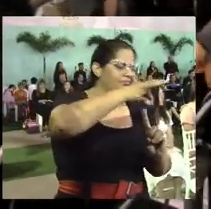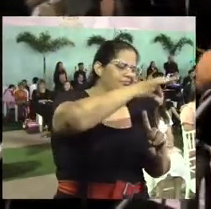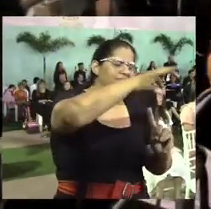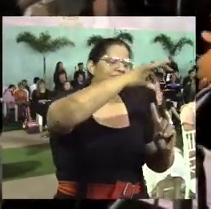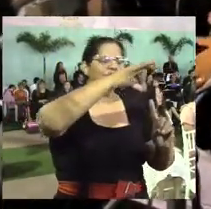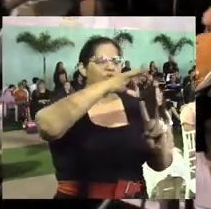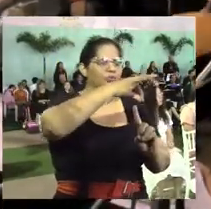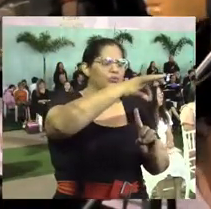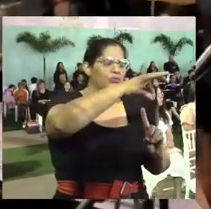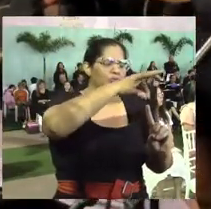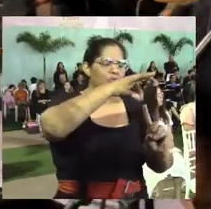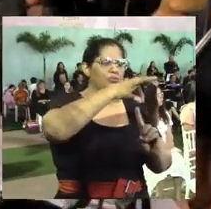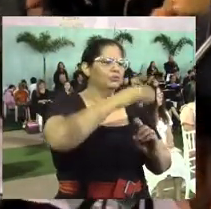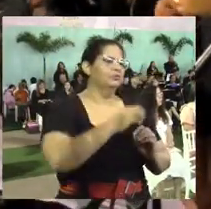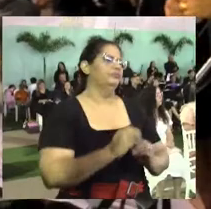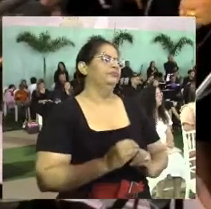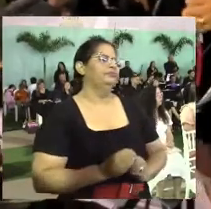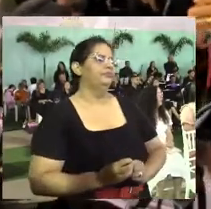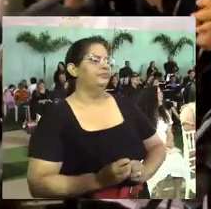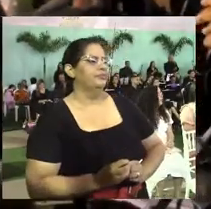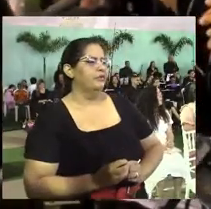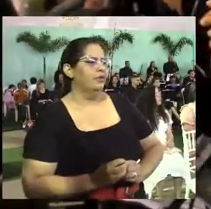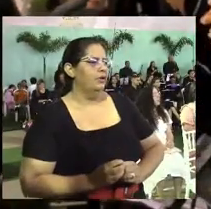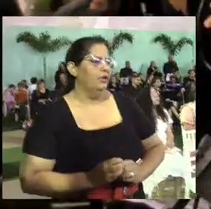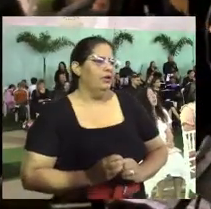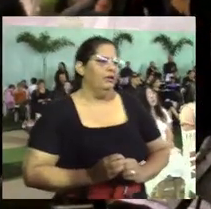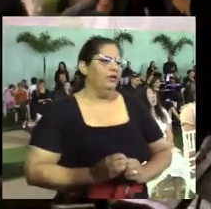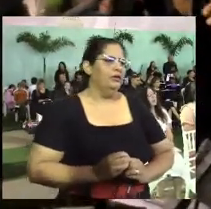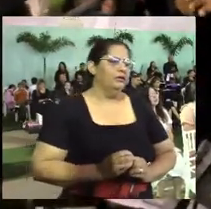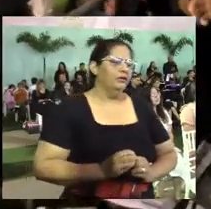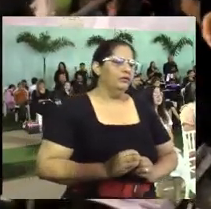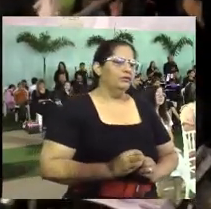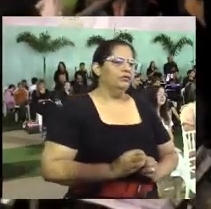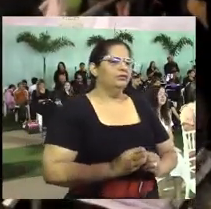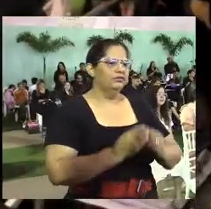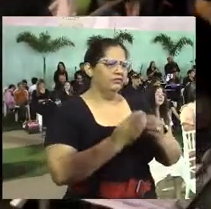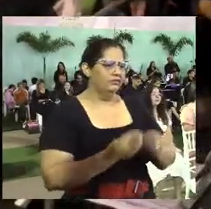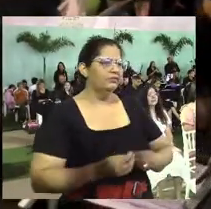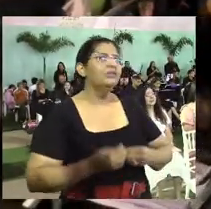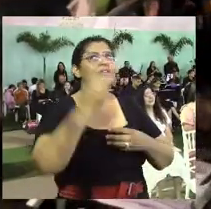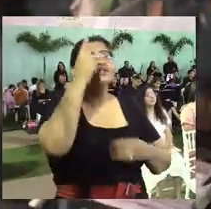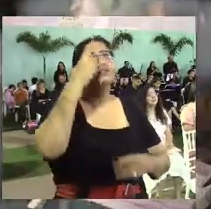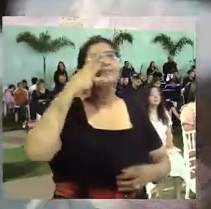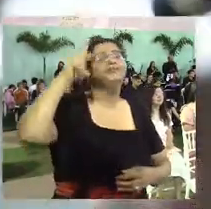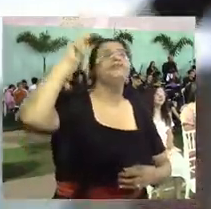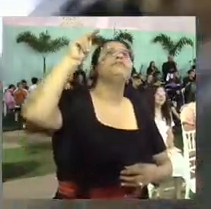em espírito e em verdade